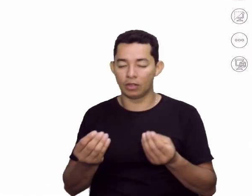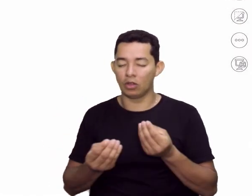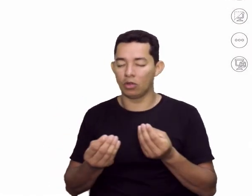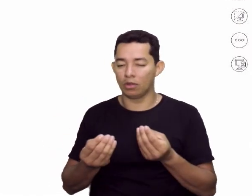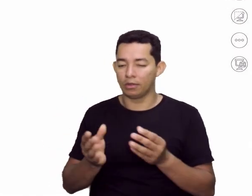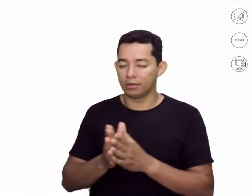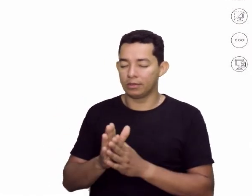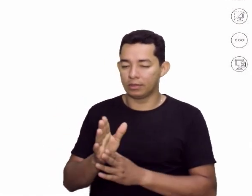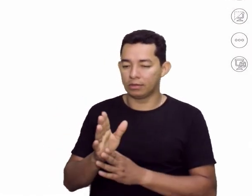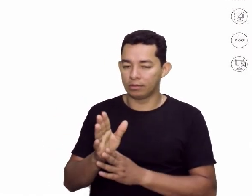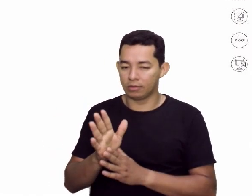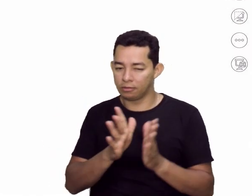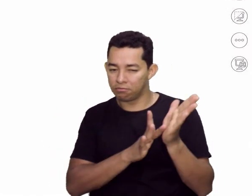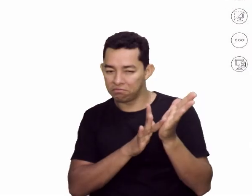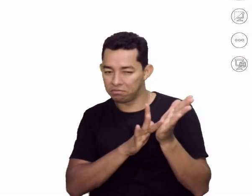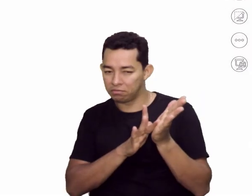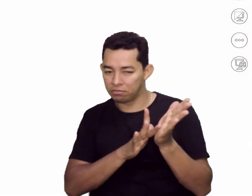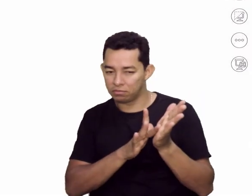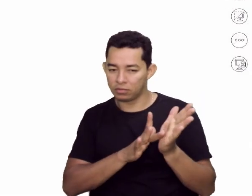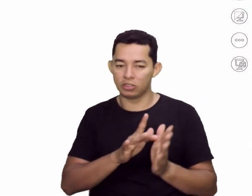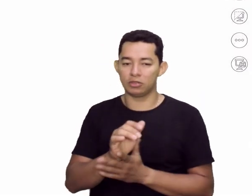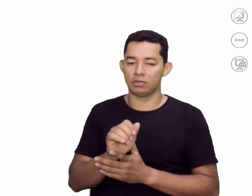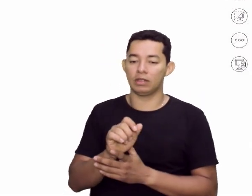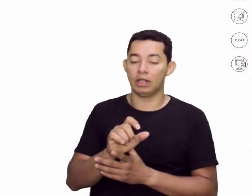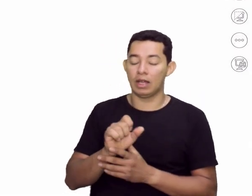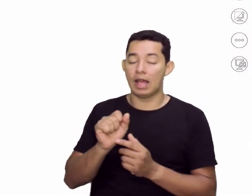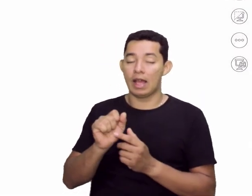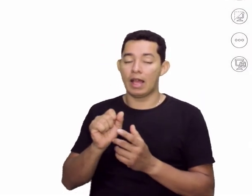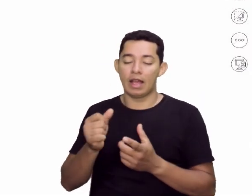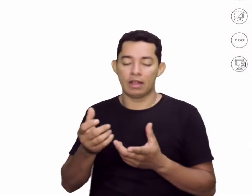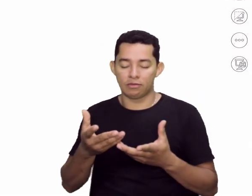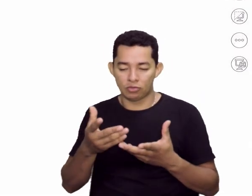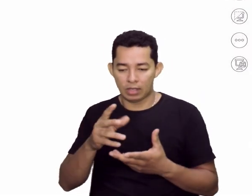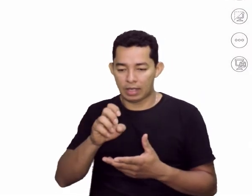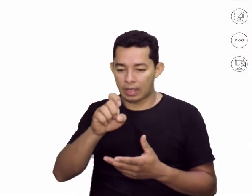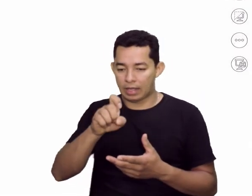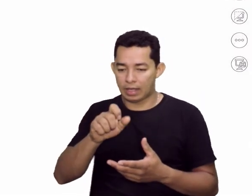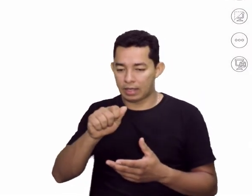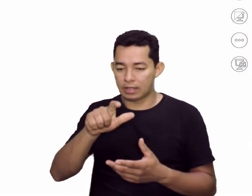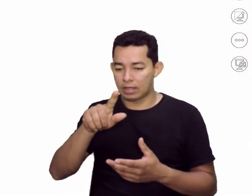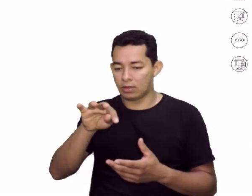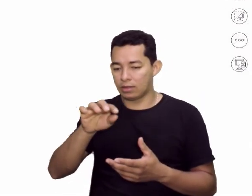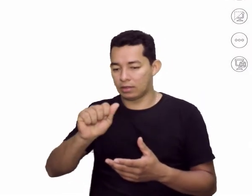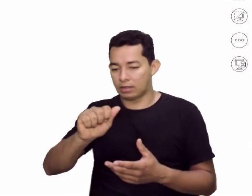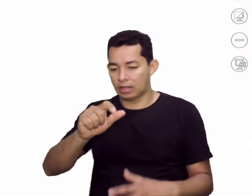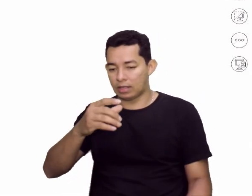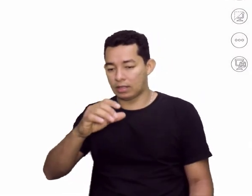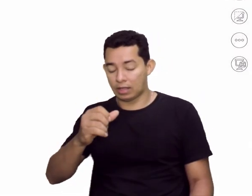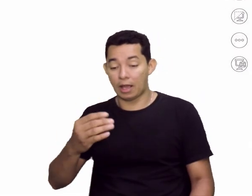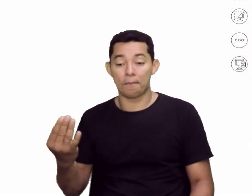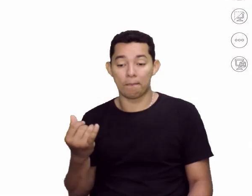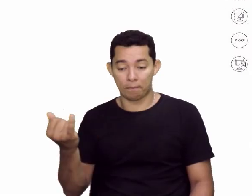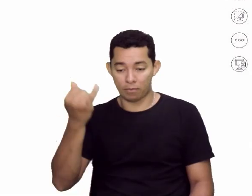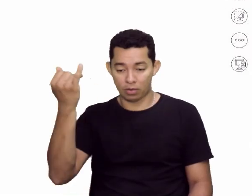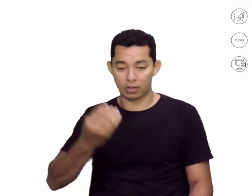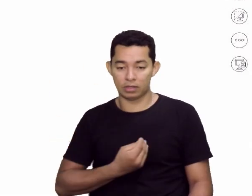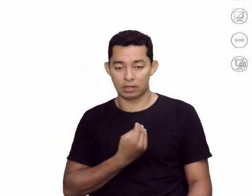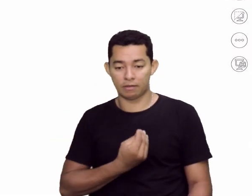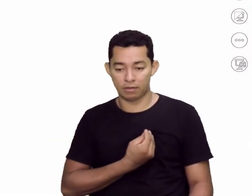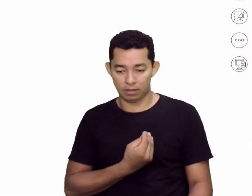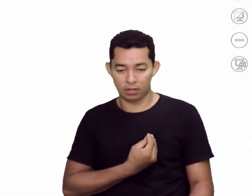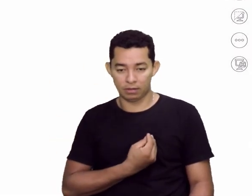à vida, ao bem-estar, opondo-se aos horrores da guerra e à miséria. Gente,